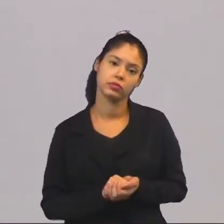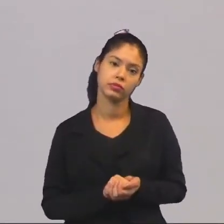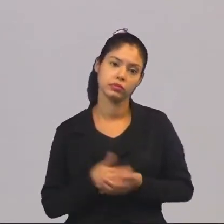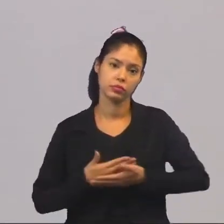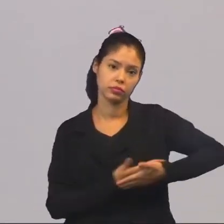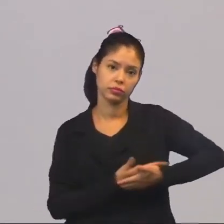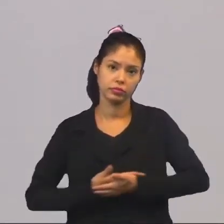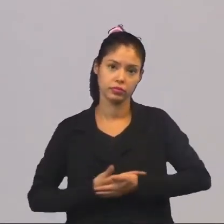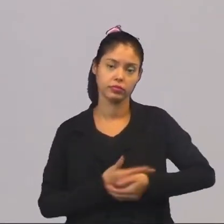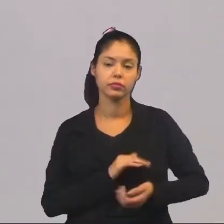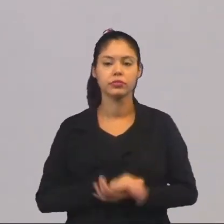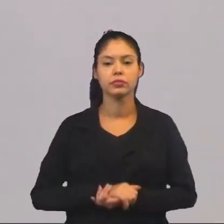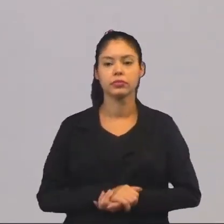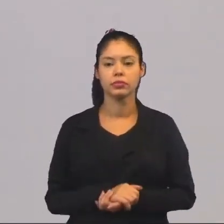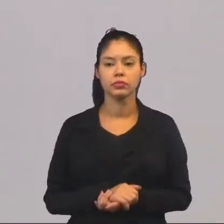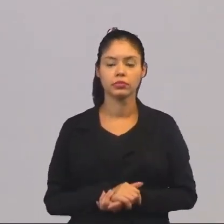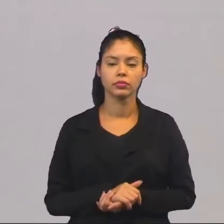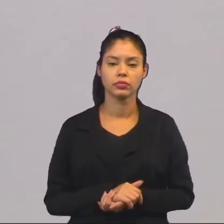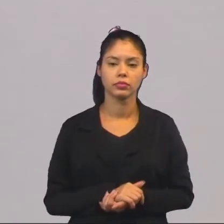do bebê.